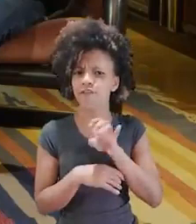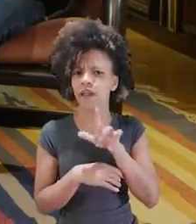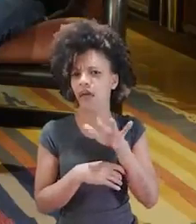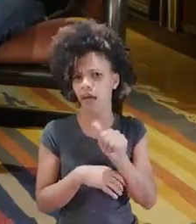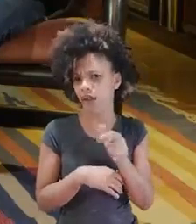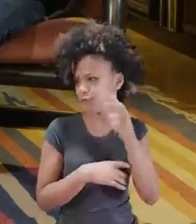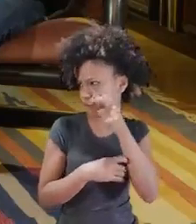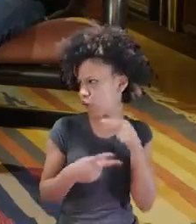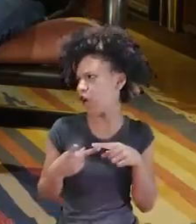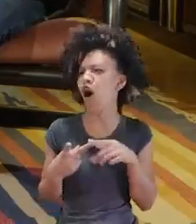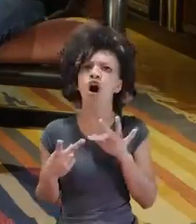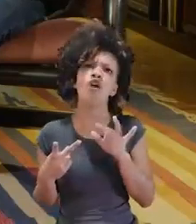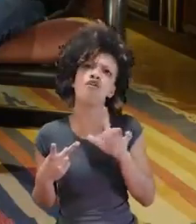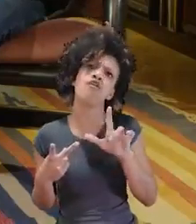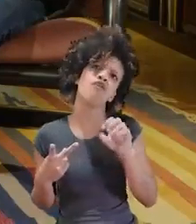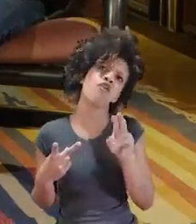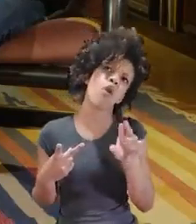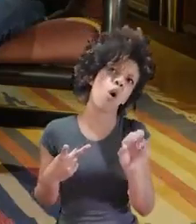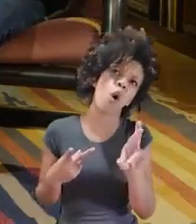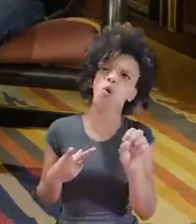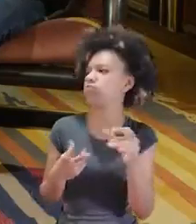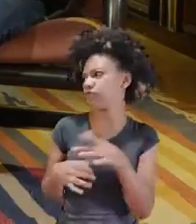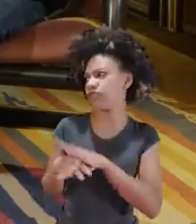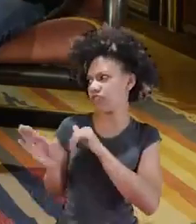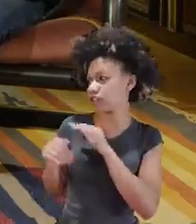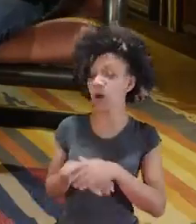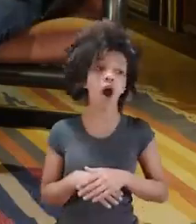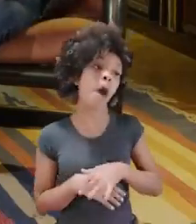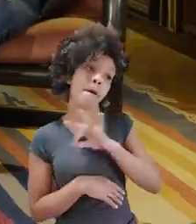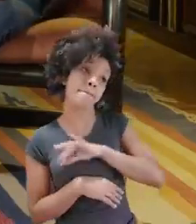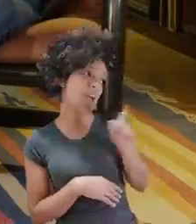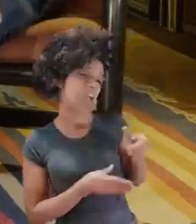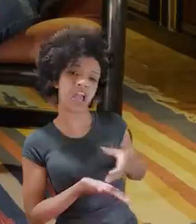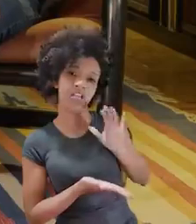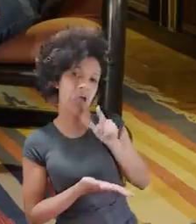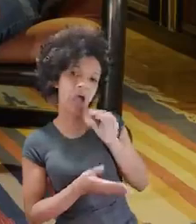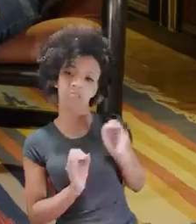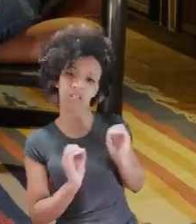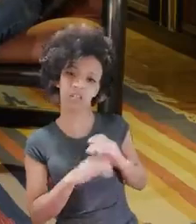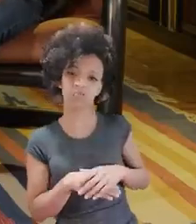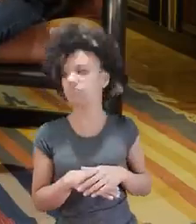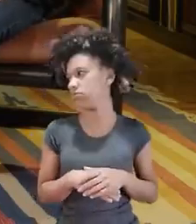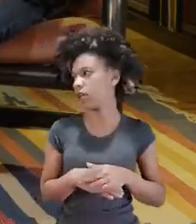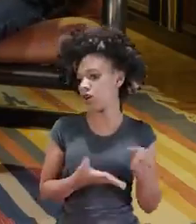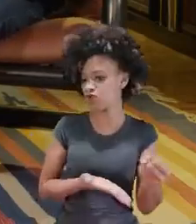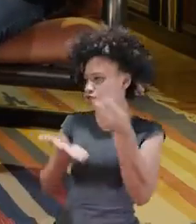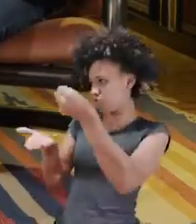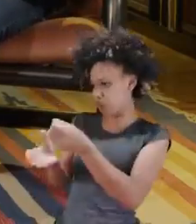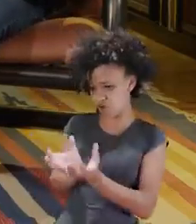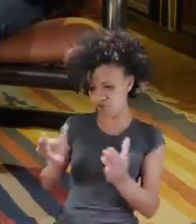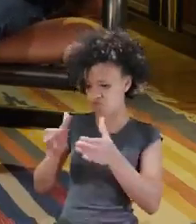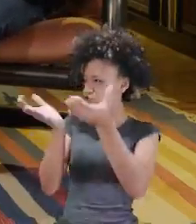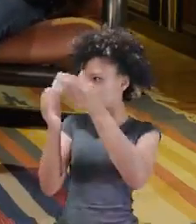vou Vilela já tá vendo flor vai tudo chamar apaga fecham Maurício não me deu um copo d'água não faz um monte da Já